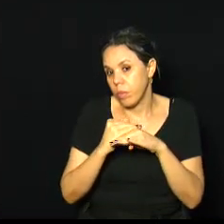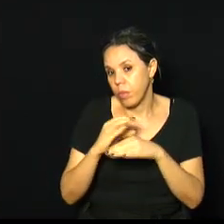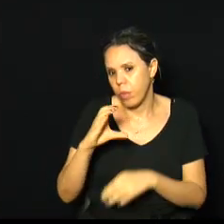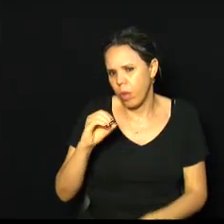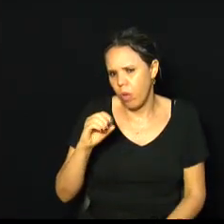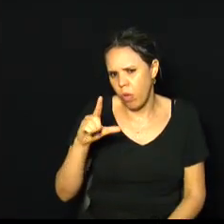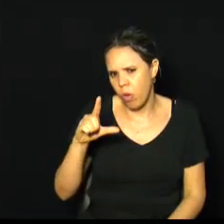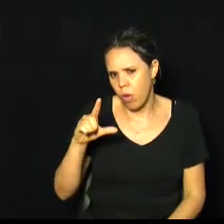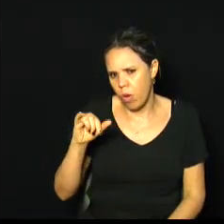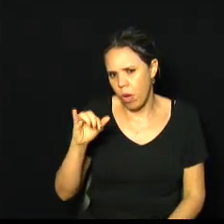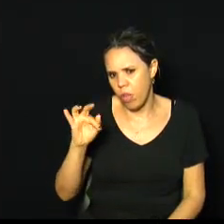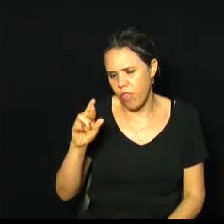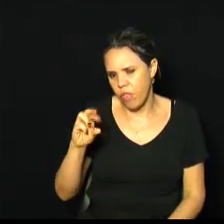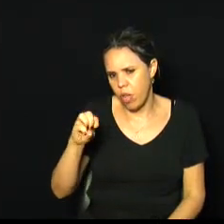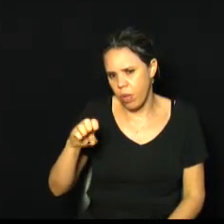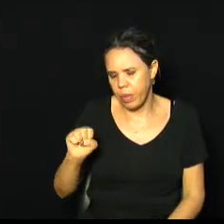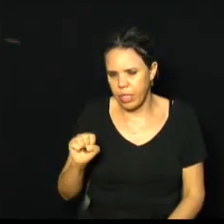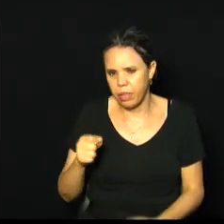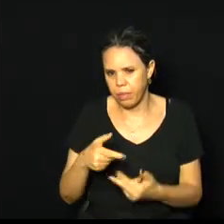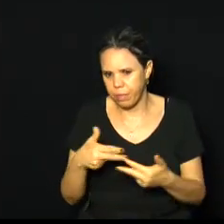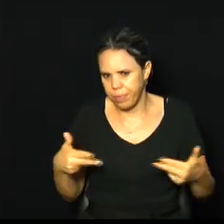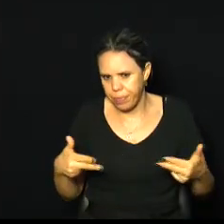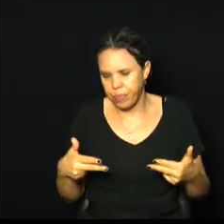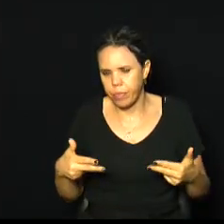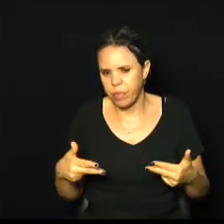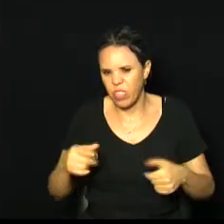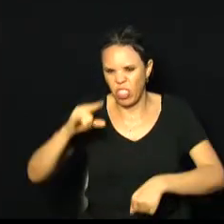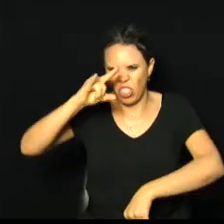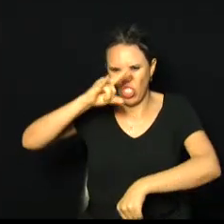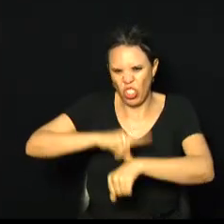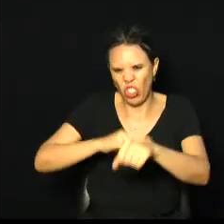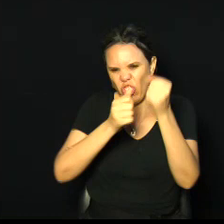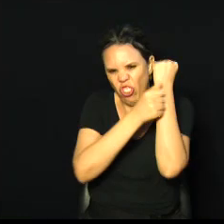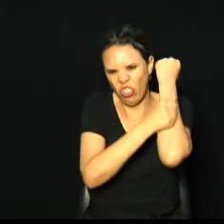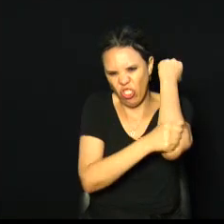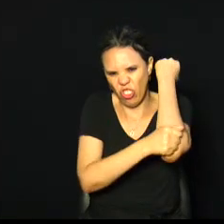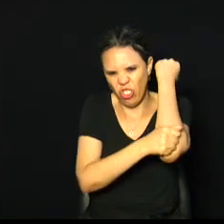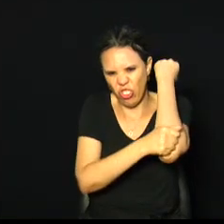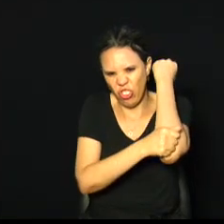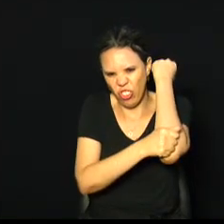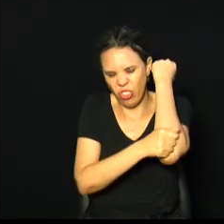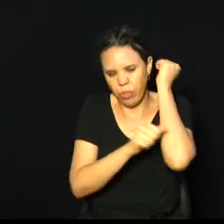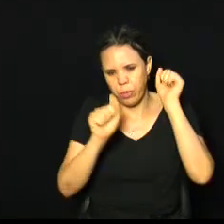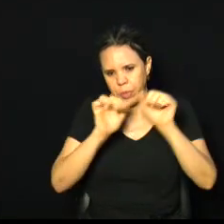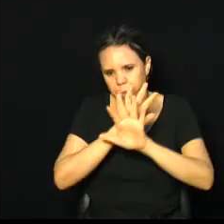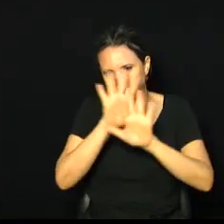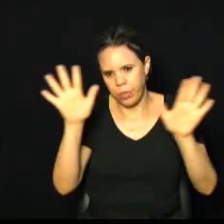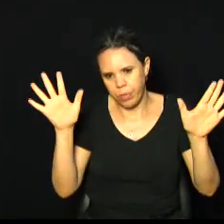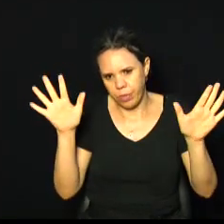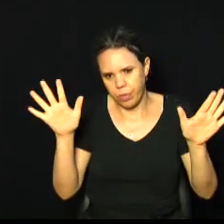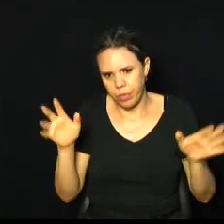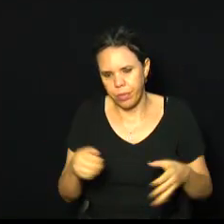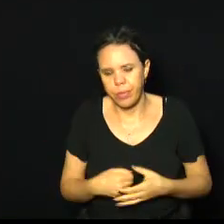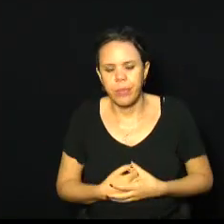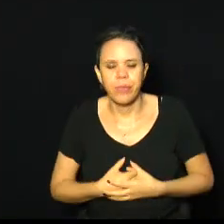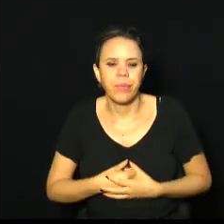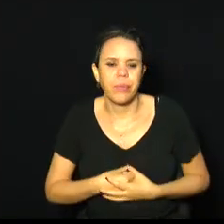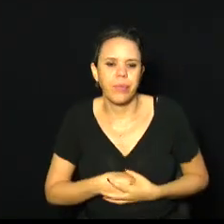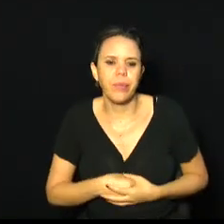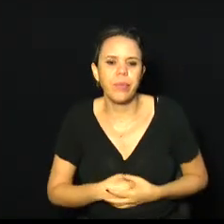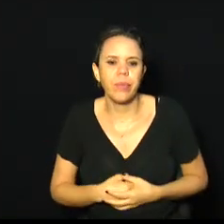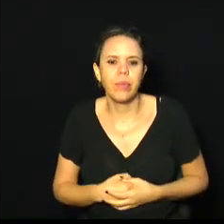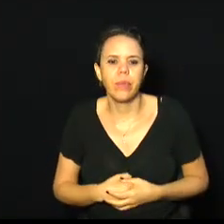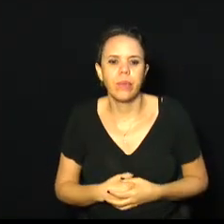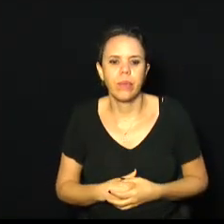coliformes, termotolerantes, isto é, xixi e cocô, para ser claro, para ser bem claro, né?